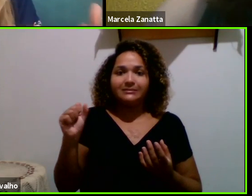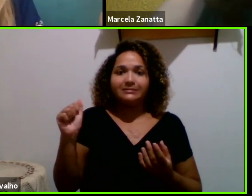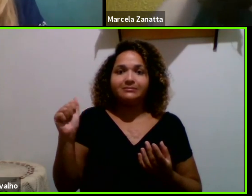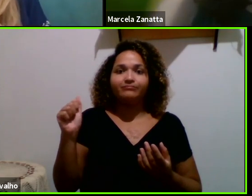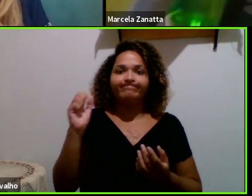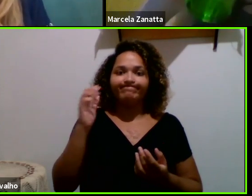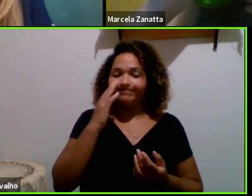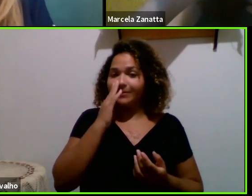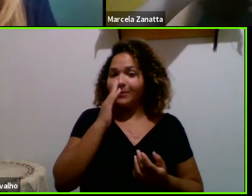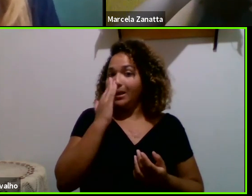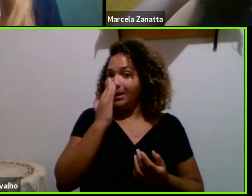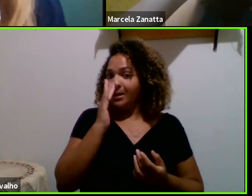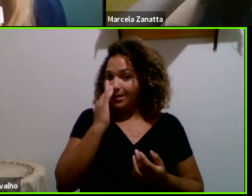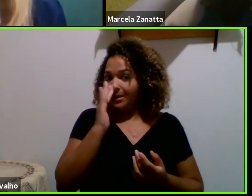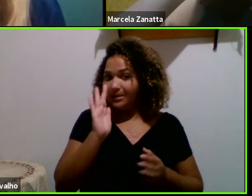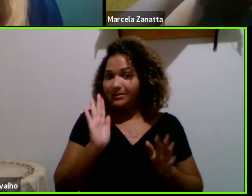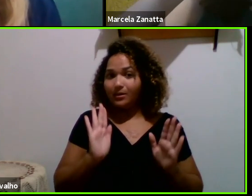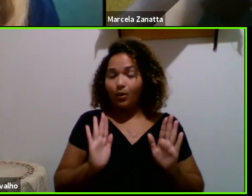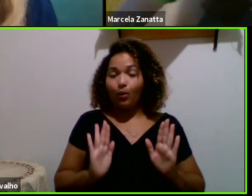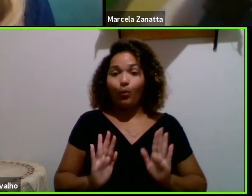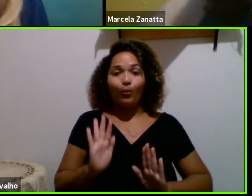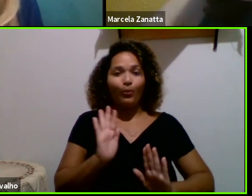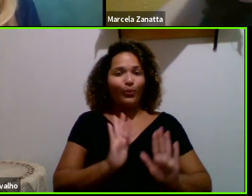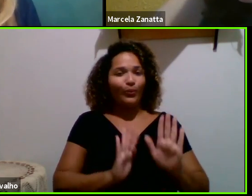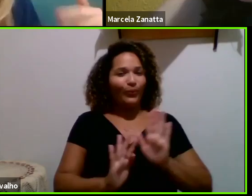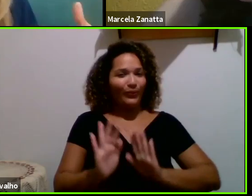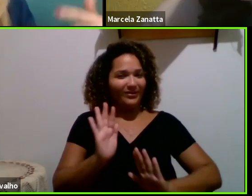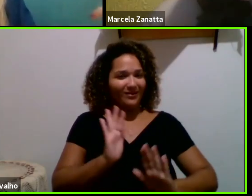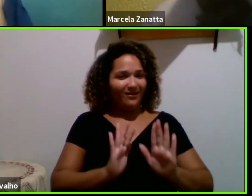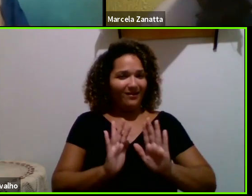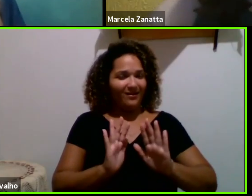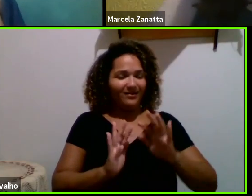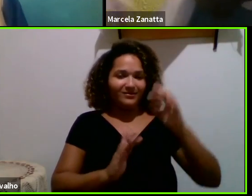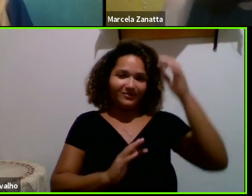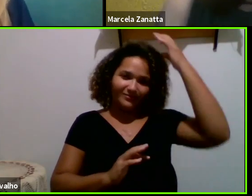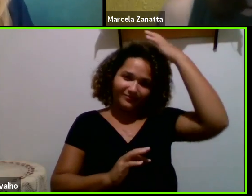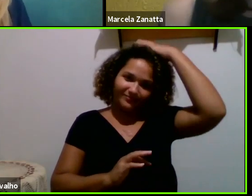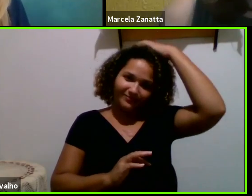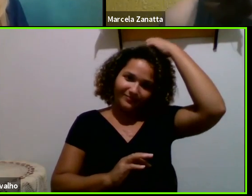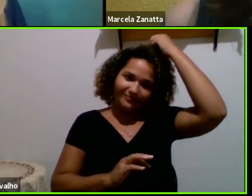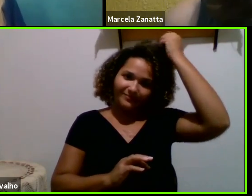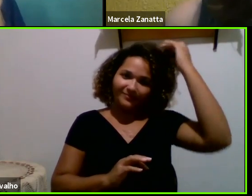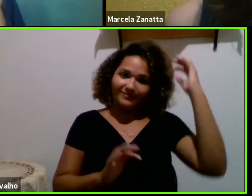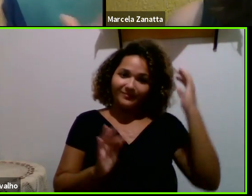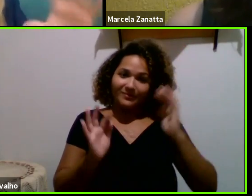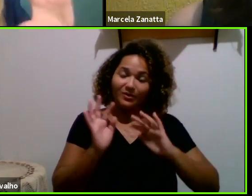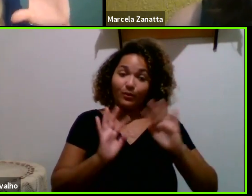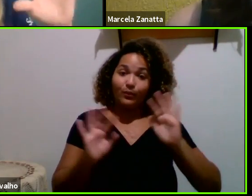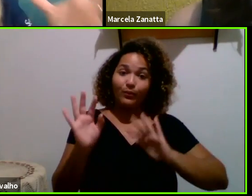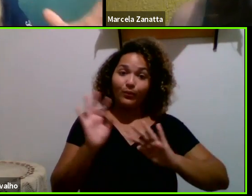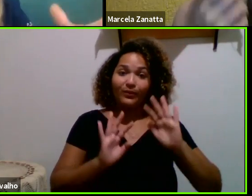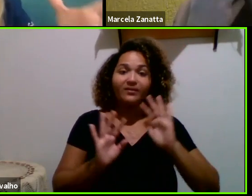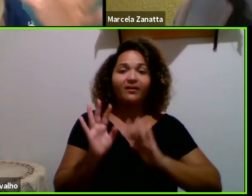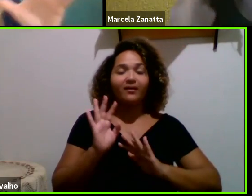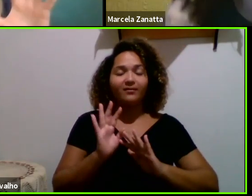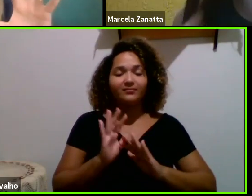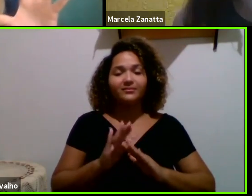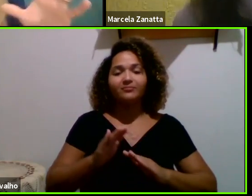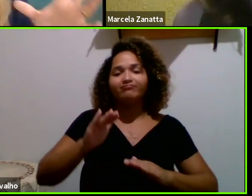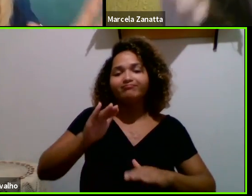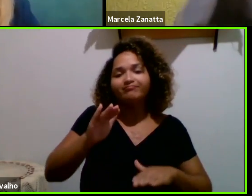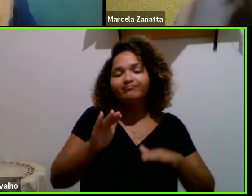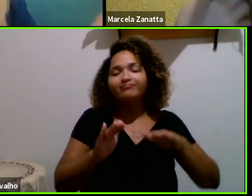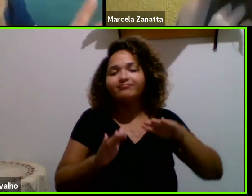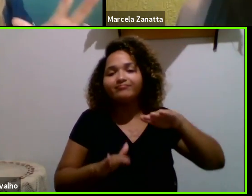Elas acabam tendo uma taquicardia compensatória e o feto também fica taquicárdico. Então, é importante a